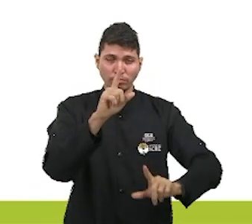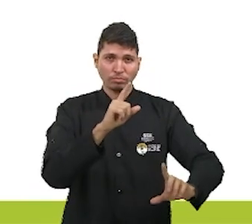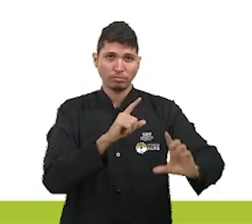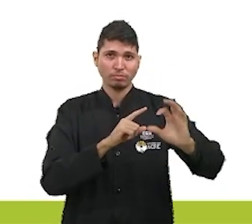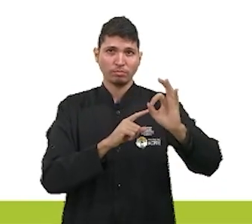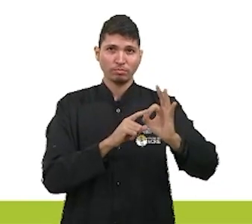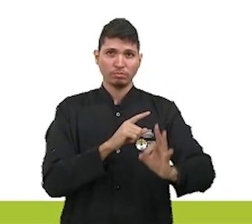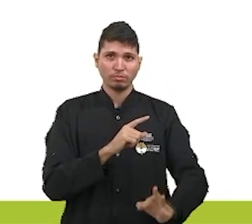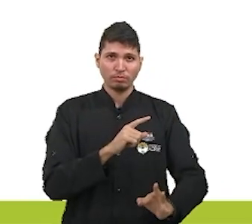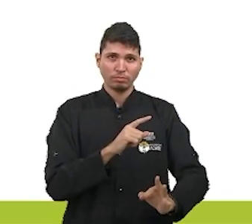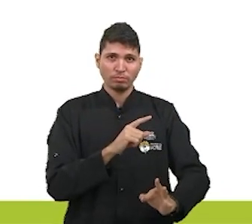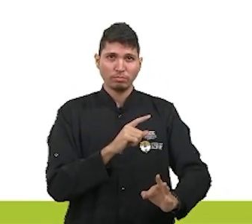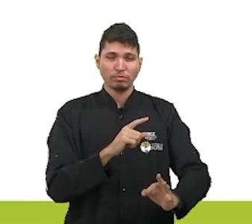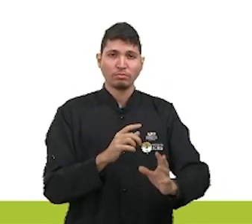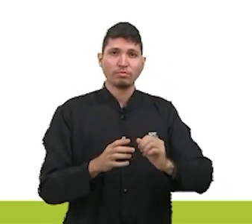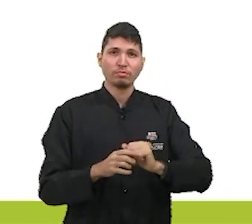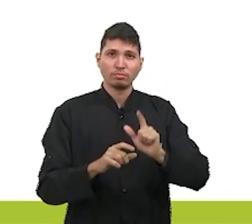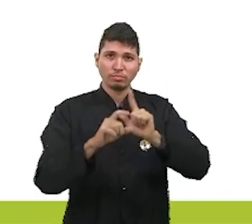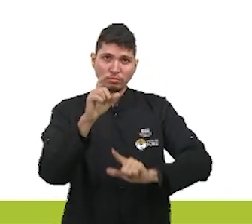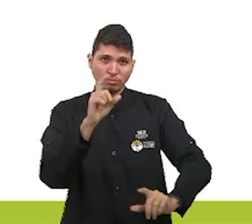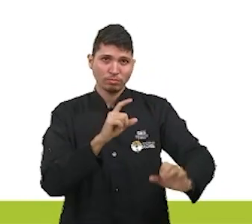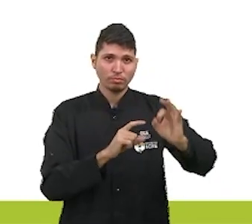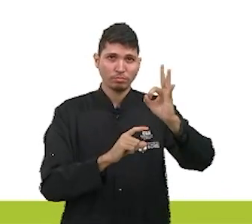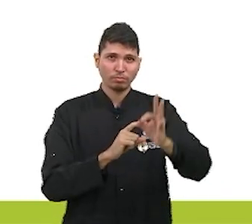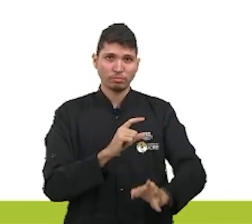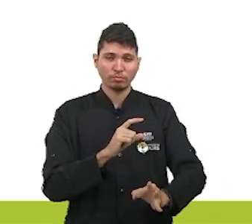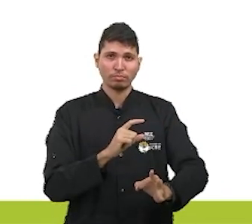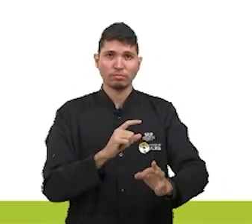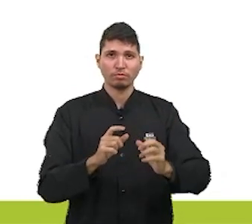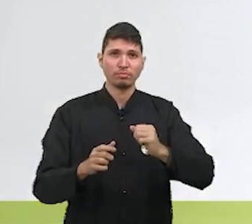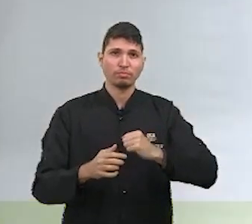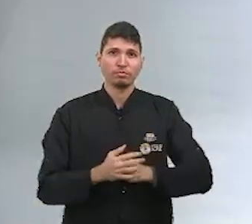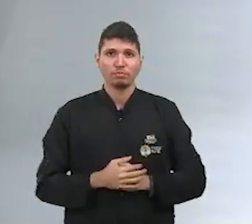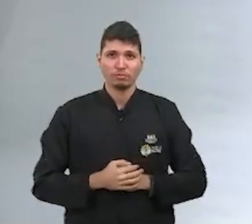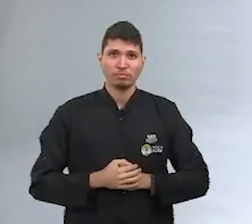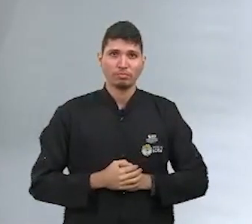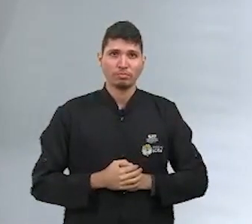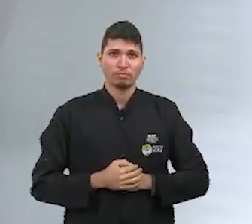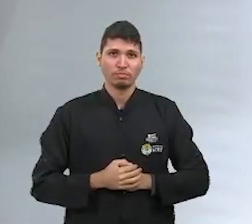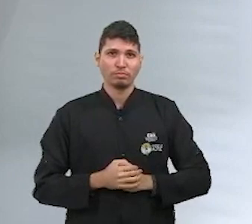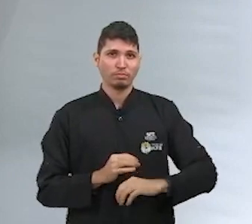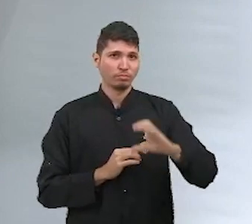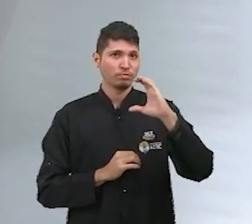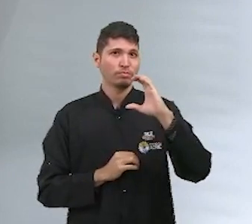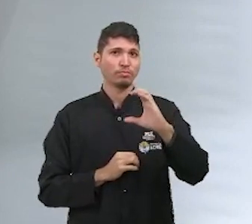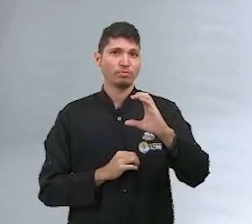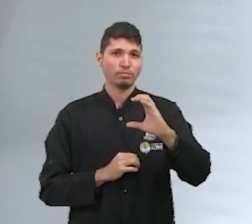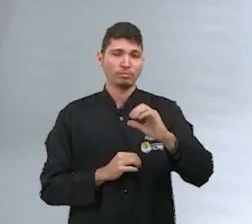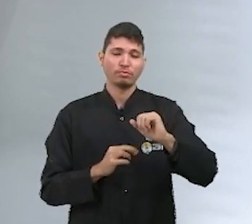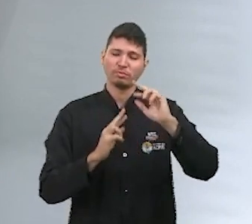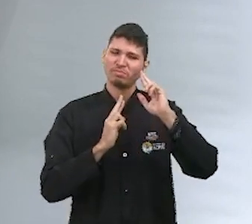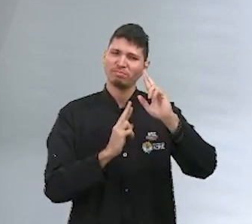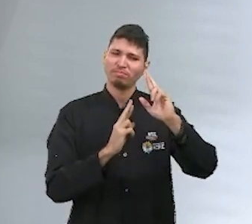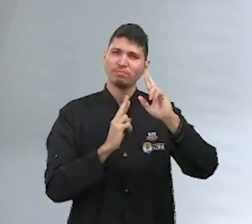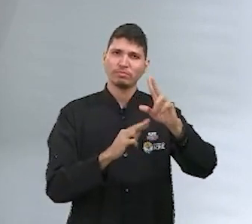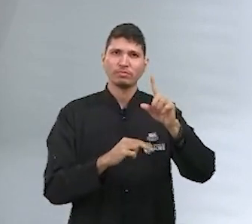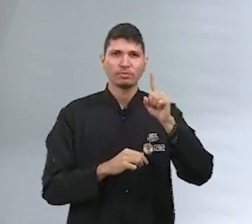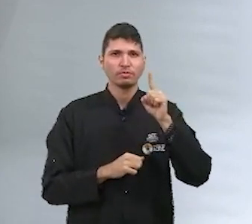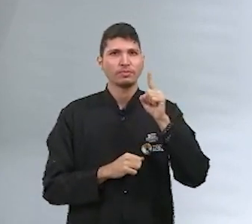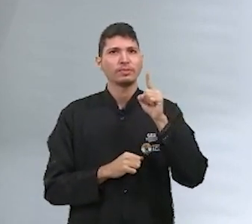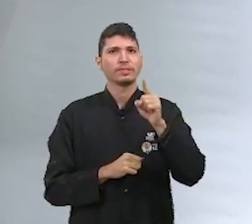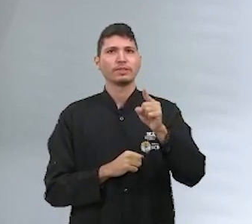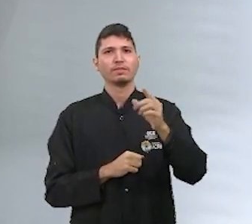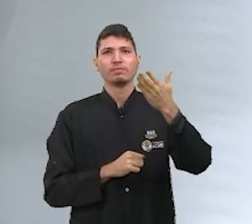A alternativa correta da nossa questão, a alternativa C. Espero muito que vocês